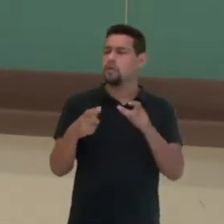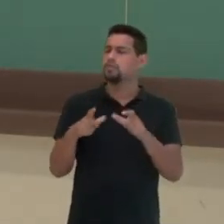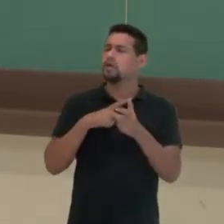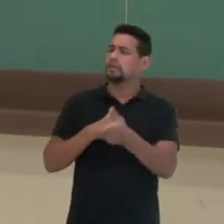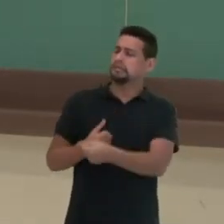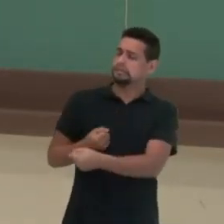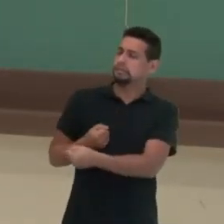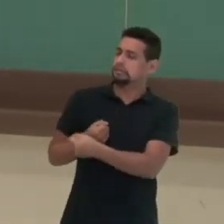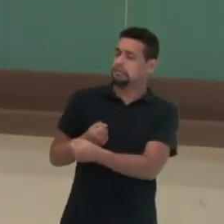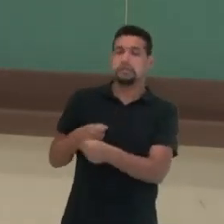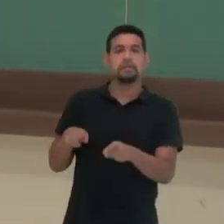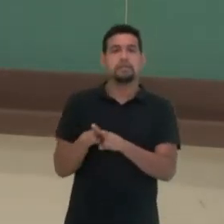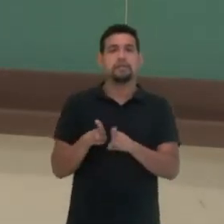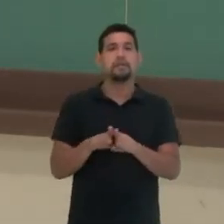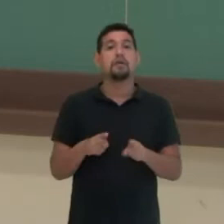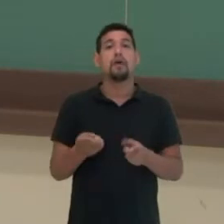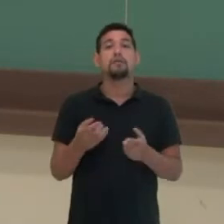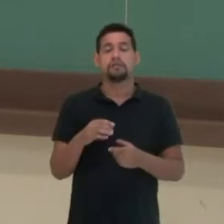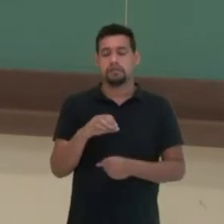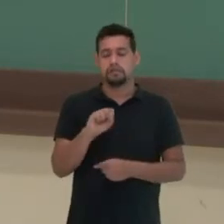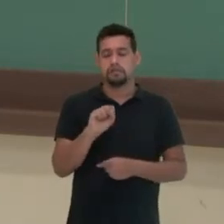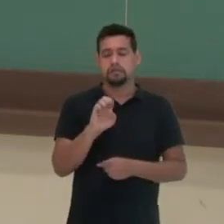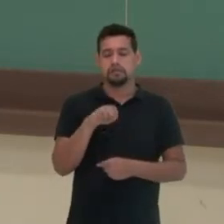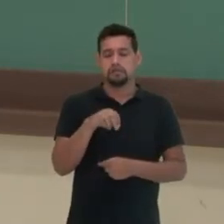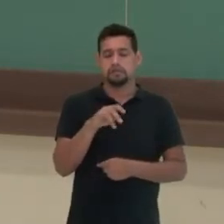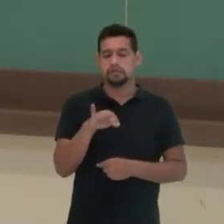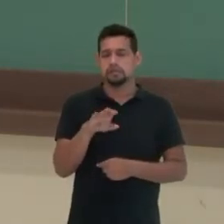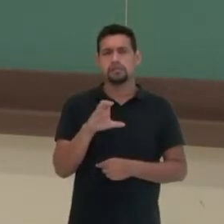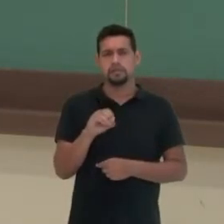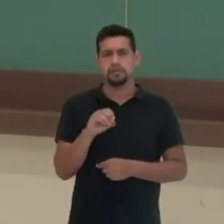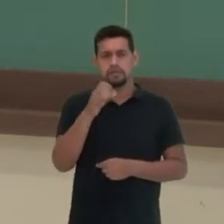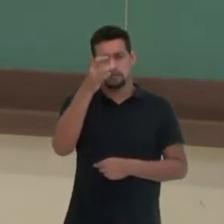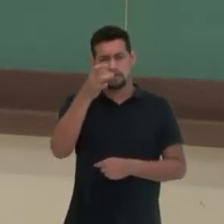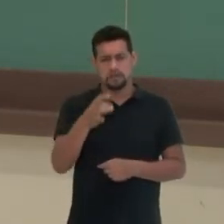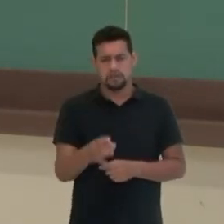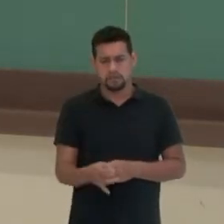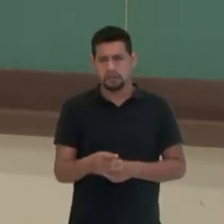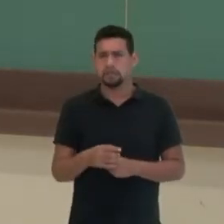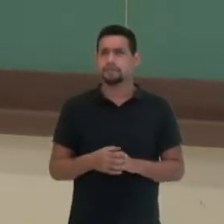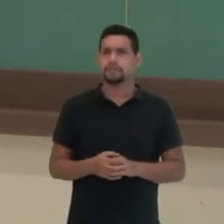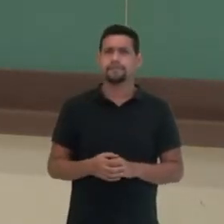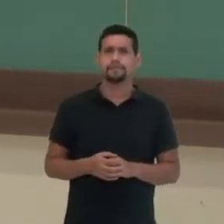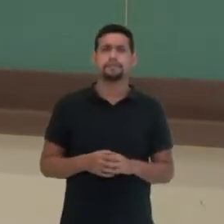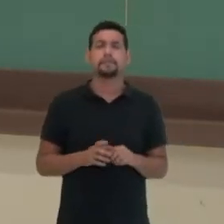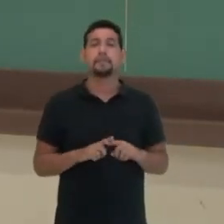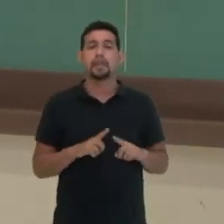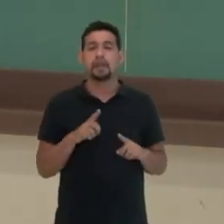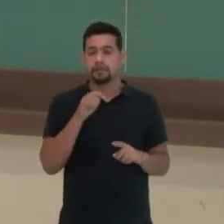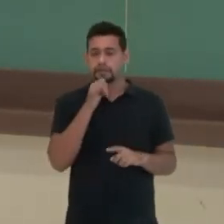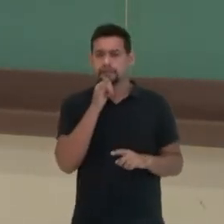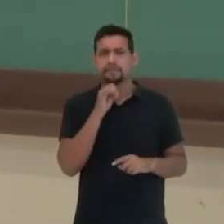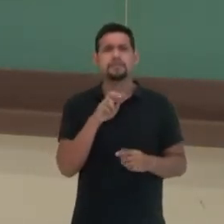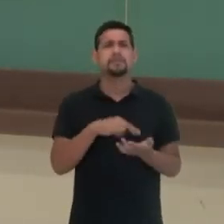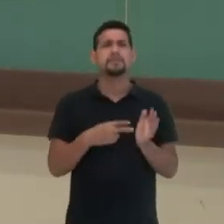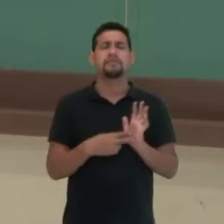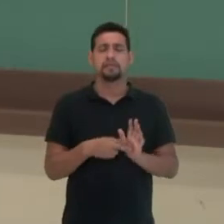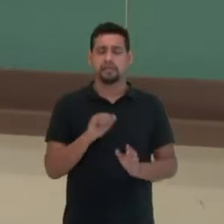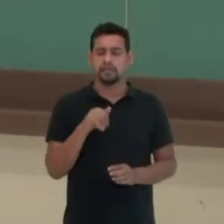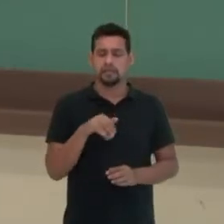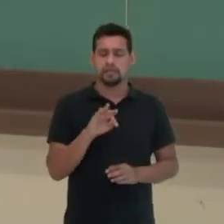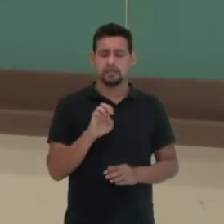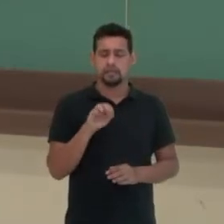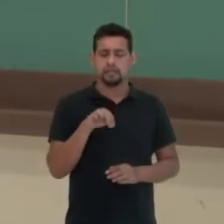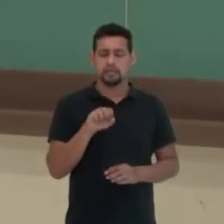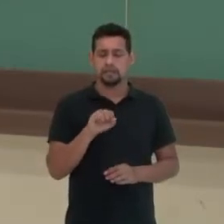aplicada e também o sentido. A gente vai ver cada um deles. Muito bem. Então, a intensidade. O que é a intensidade? É o